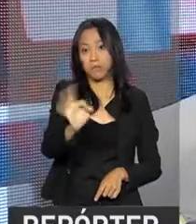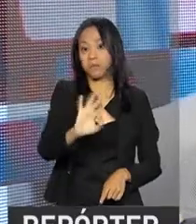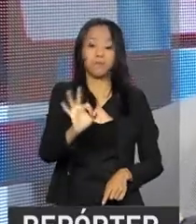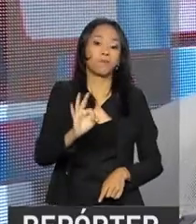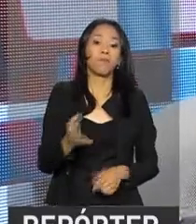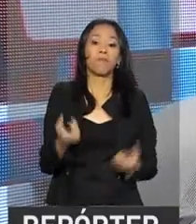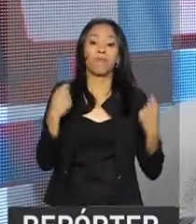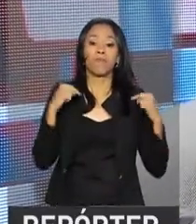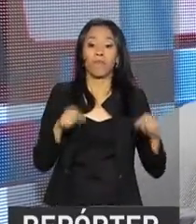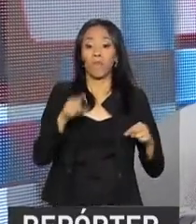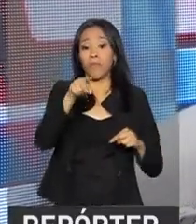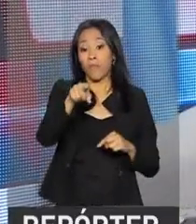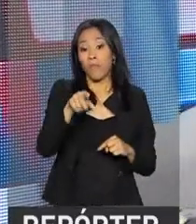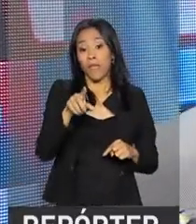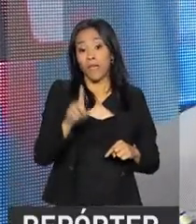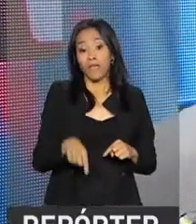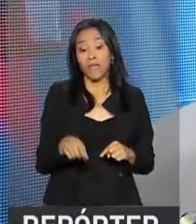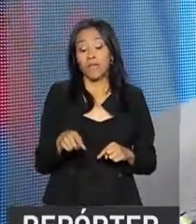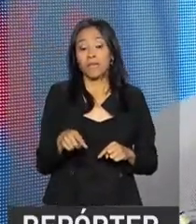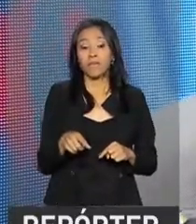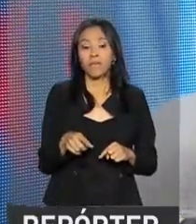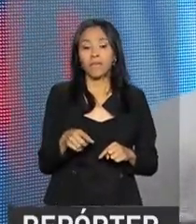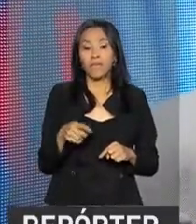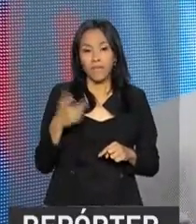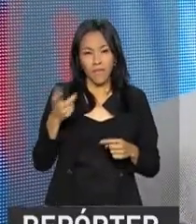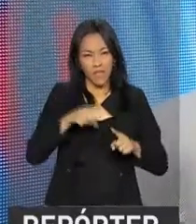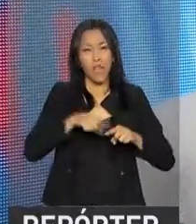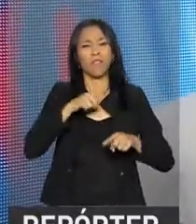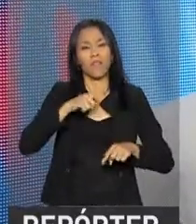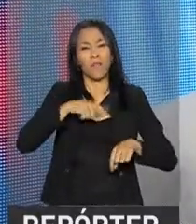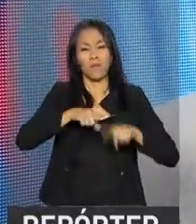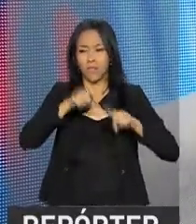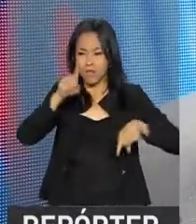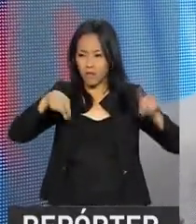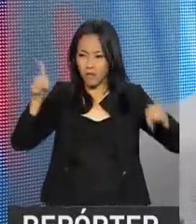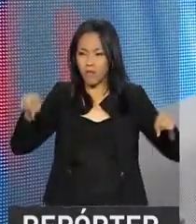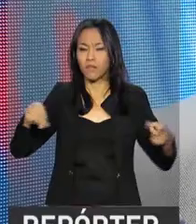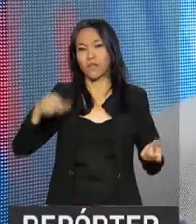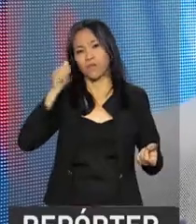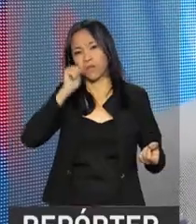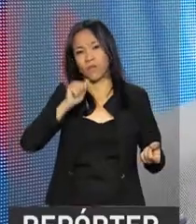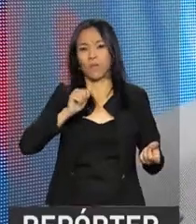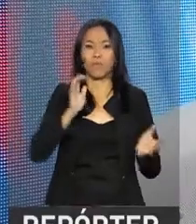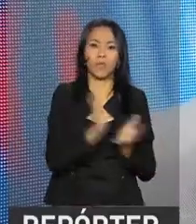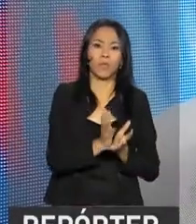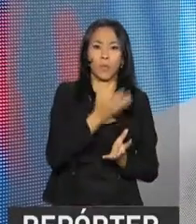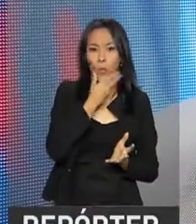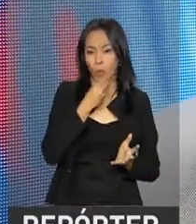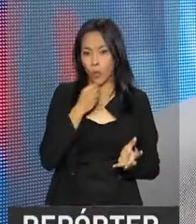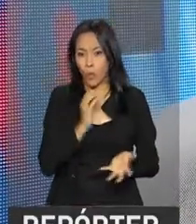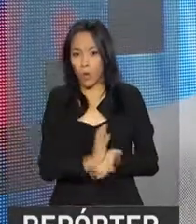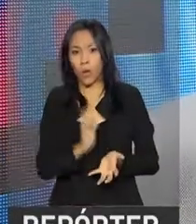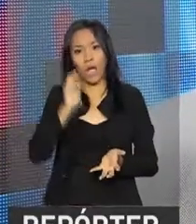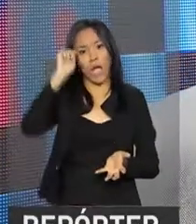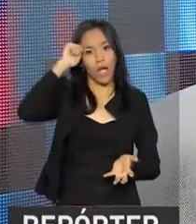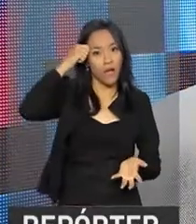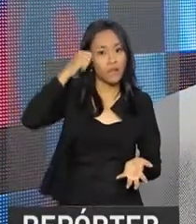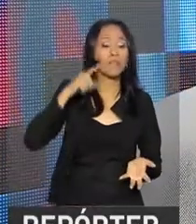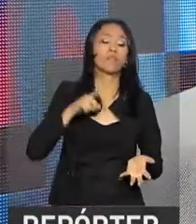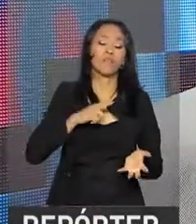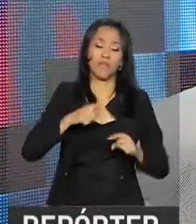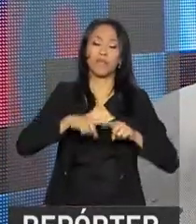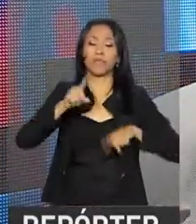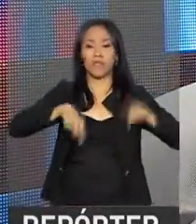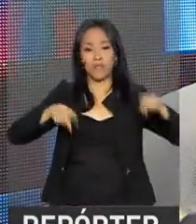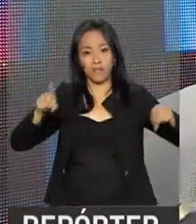peculiaridade do mercado audiovisual a desigualdade de gênero e igualdade de raça etc andré é algo que